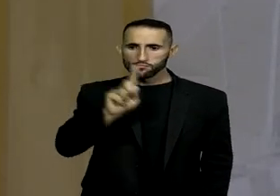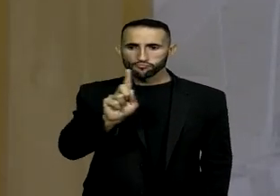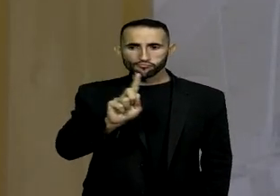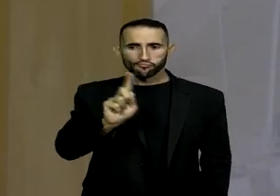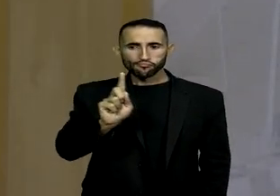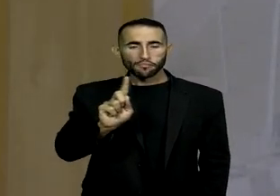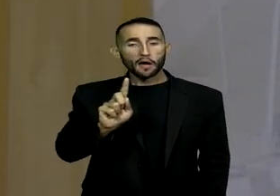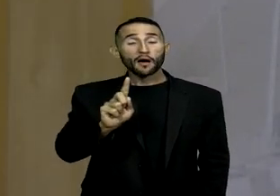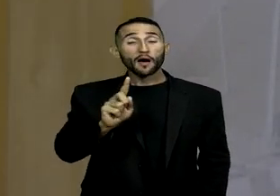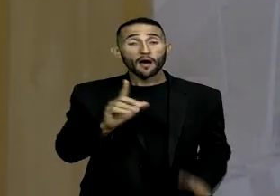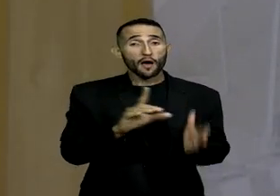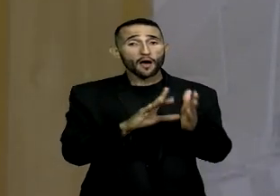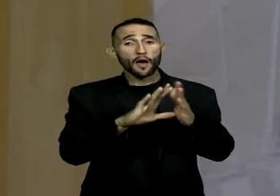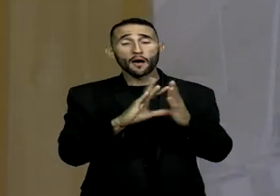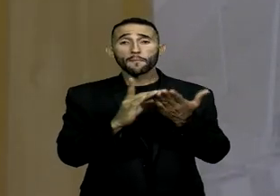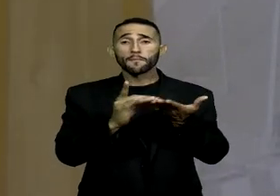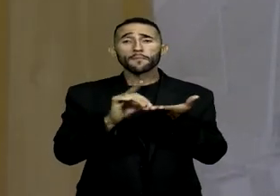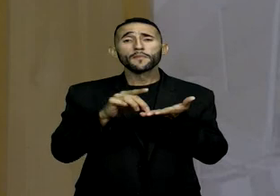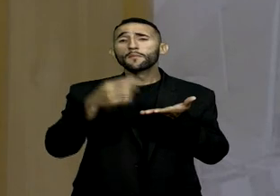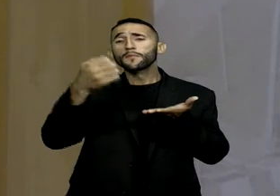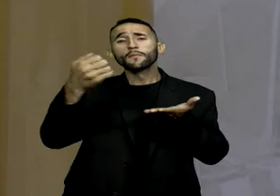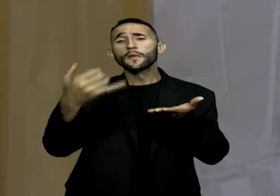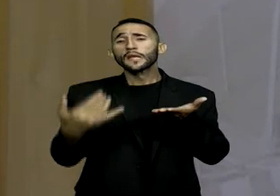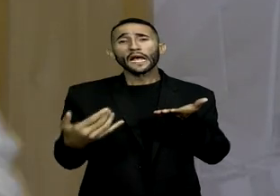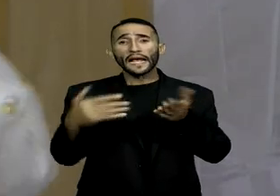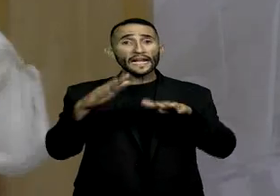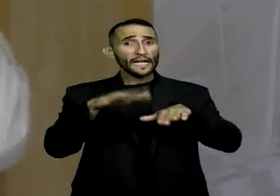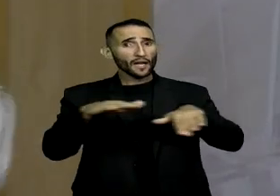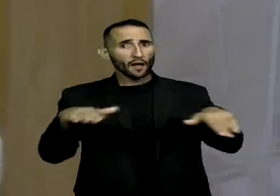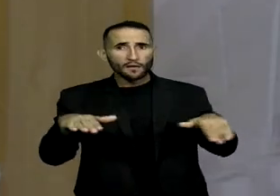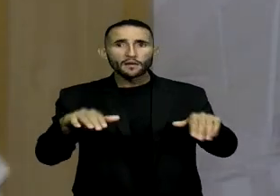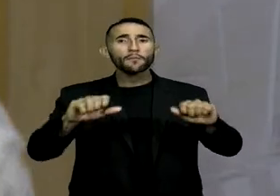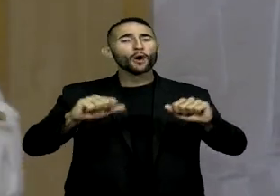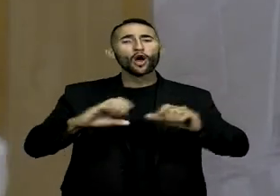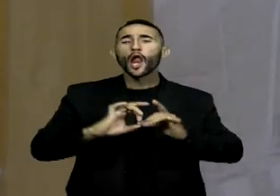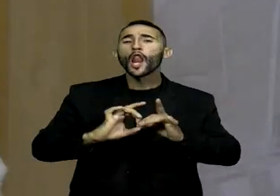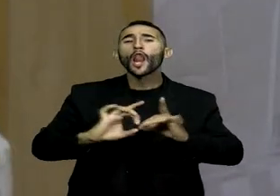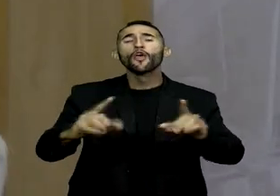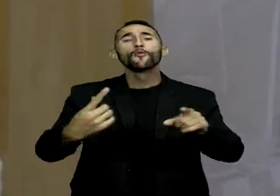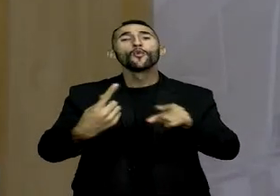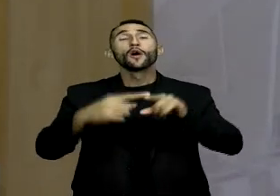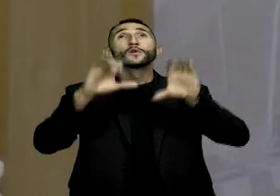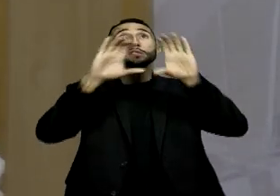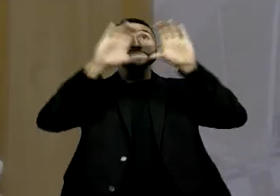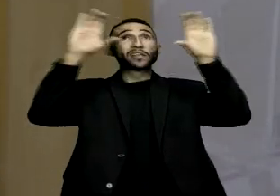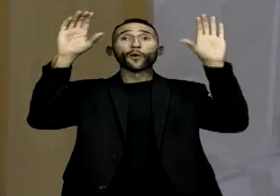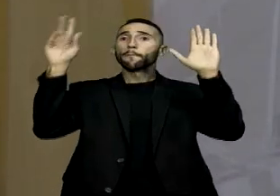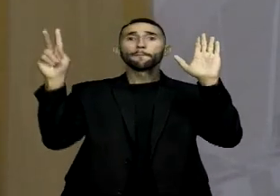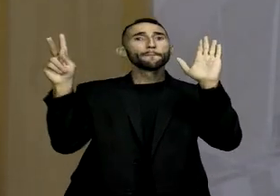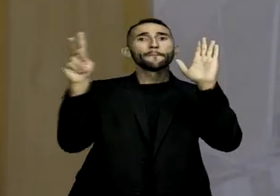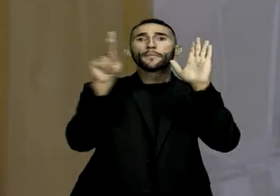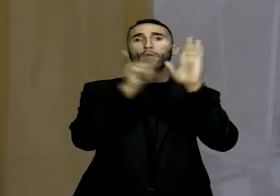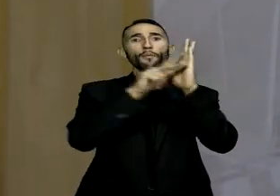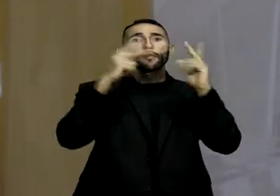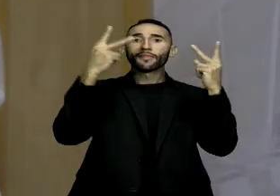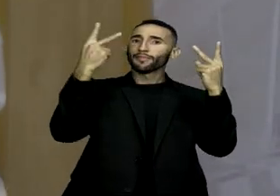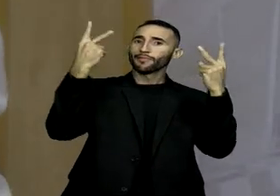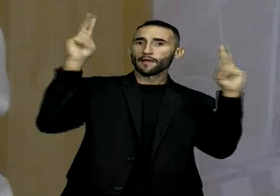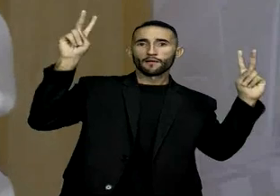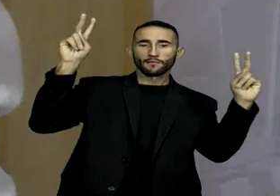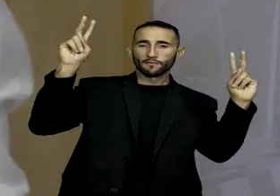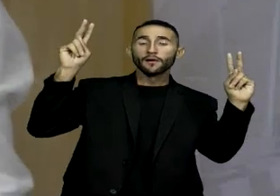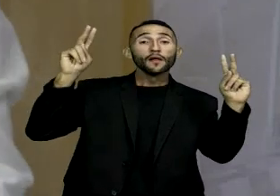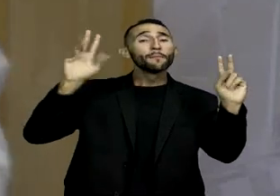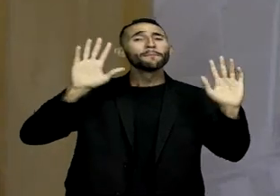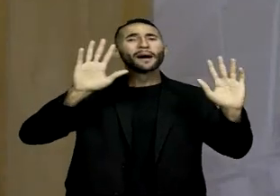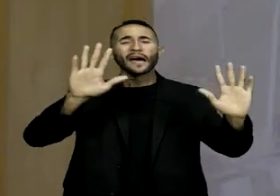vinde a minhas criancinhas, porque delas é o reino dos céus. A criança, em qualquer circunstância, ela é a vítima. Não